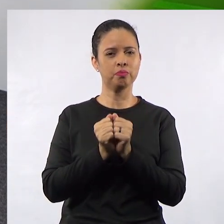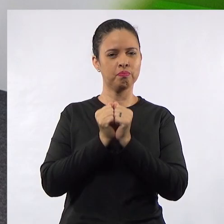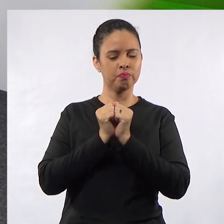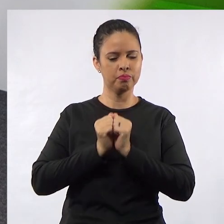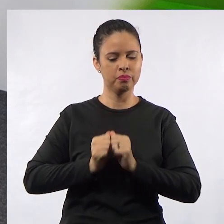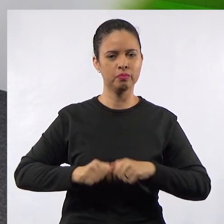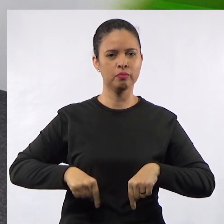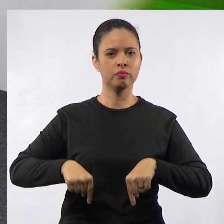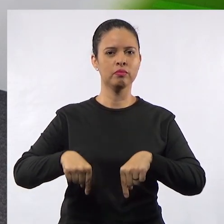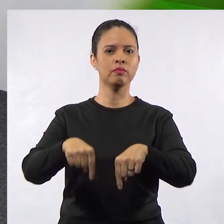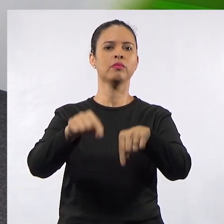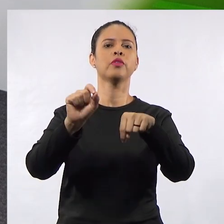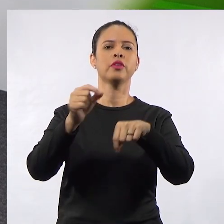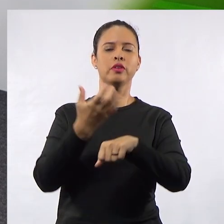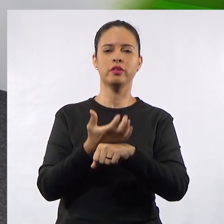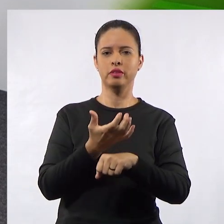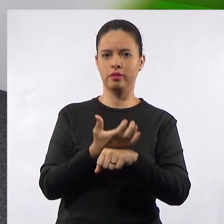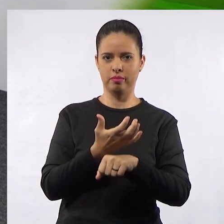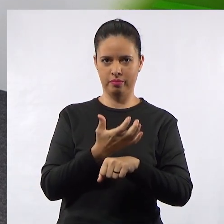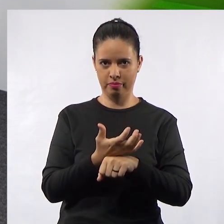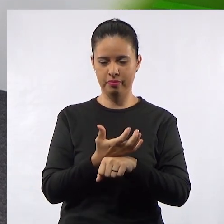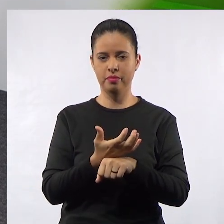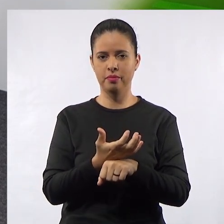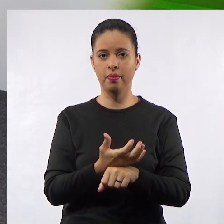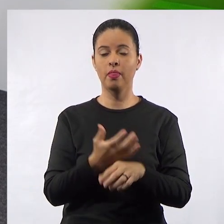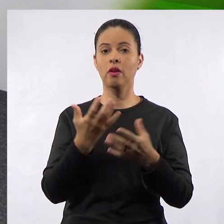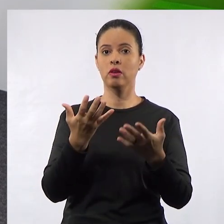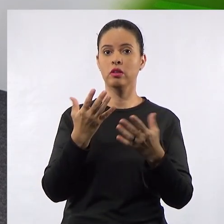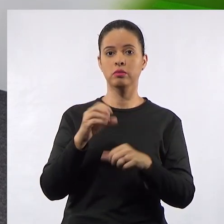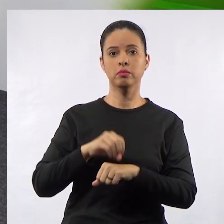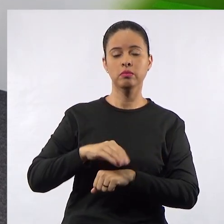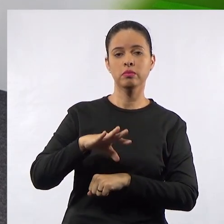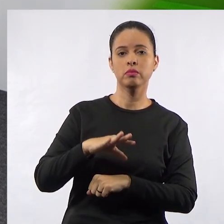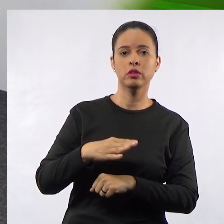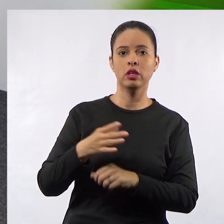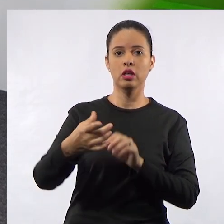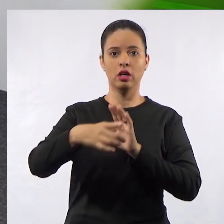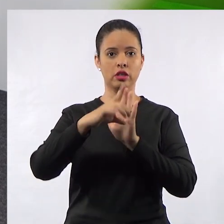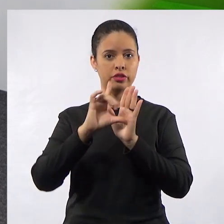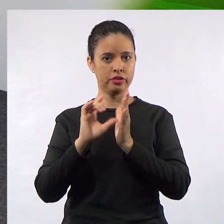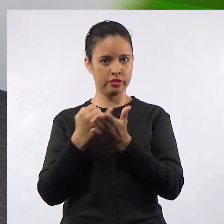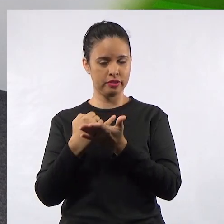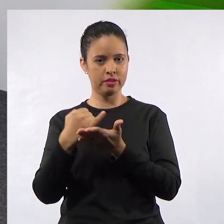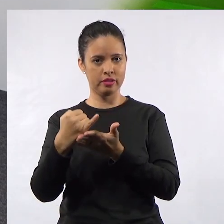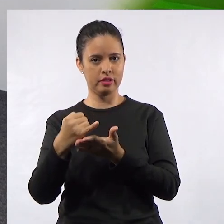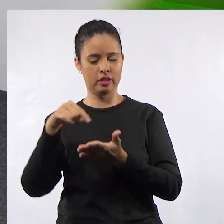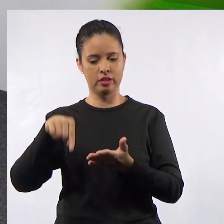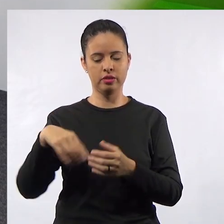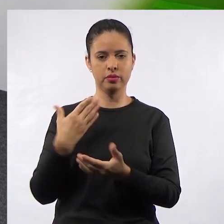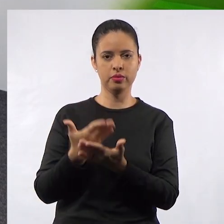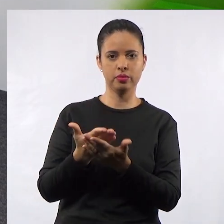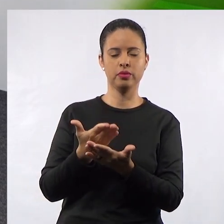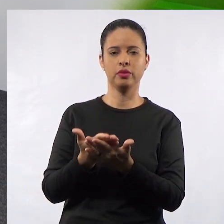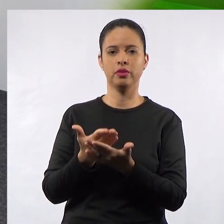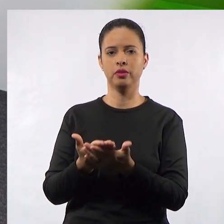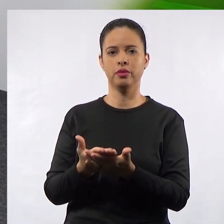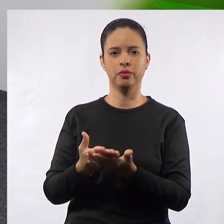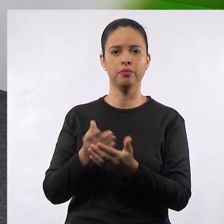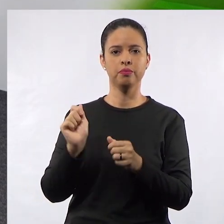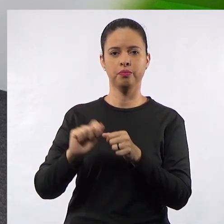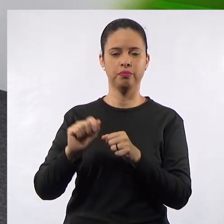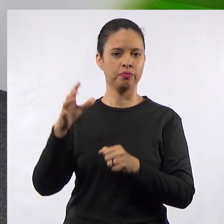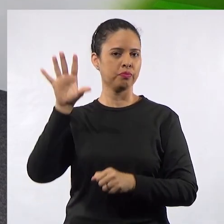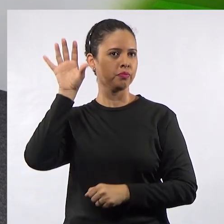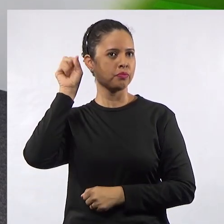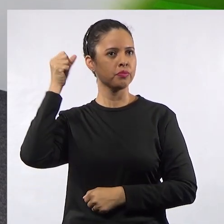aqui no decorrer dessa disciplina né Eu quero contar para vocês que antes de iniciar Nossa vídeo aula eu vou fazer a minha áudio